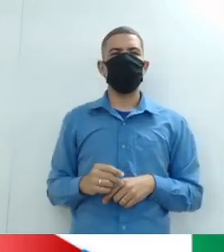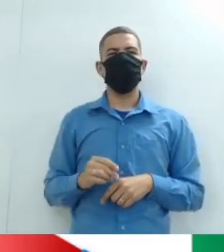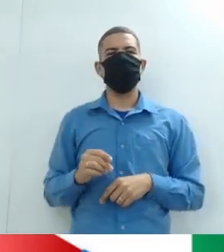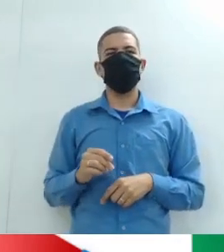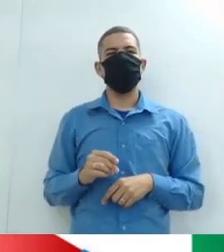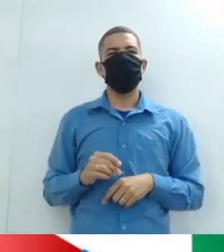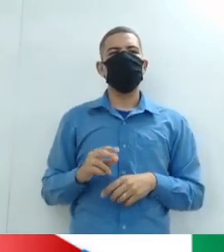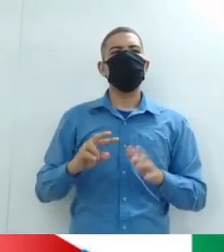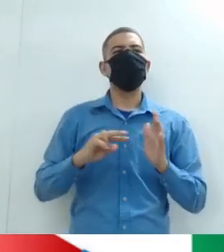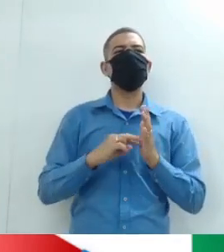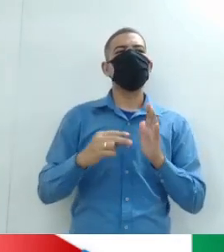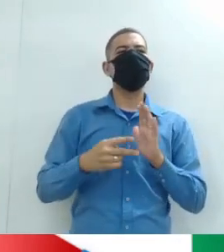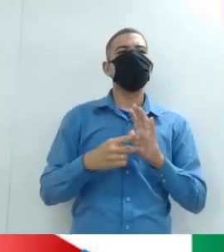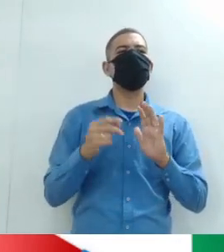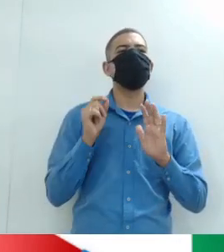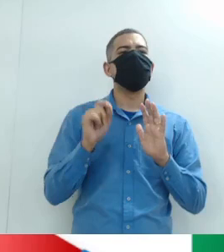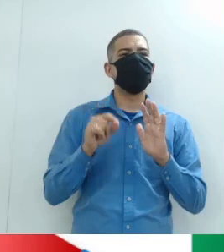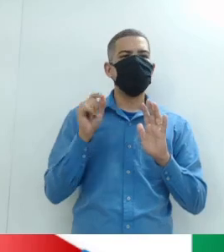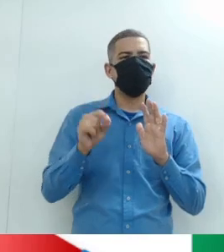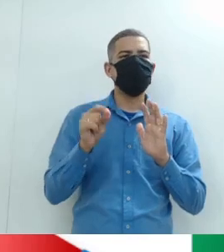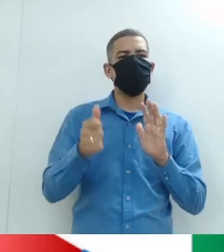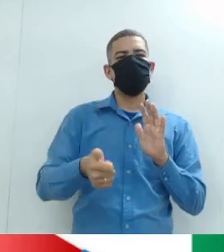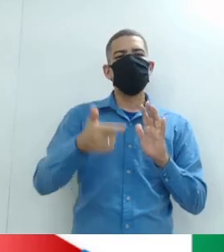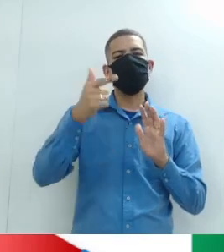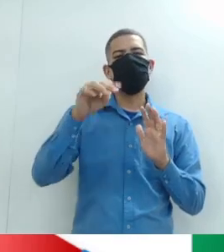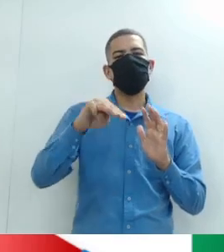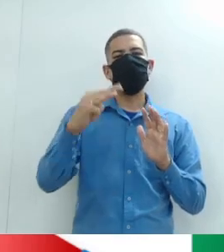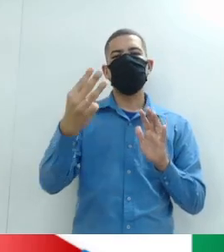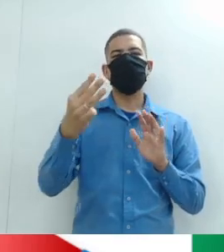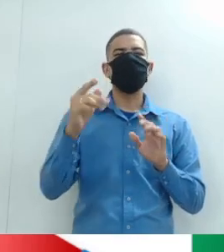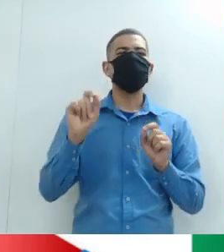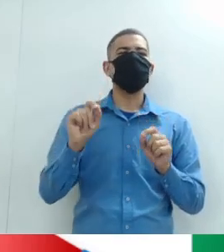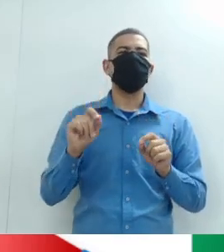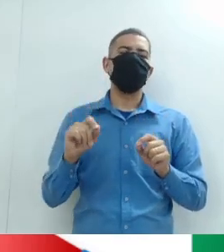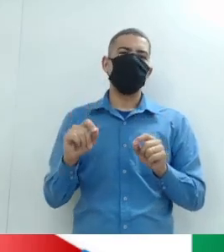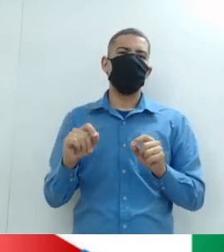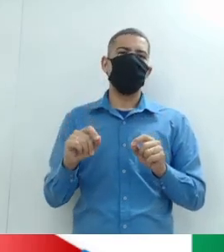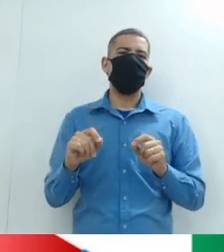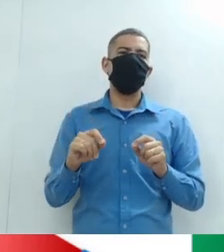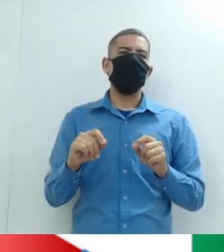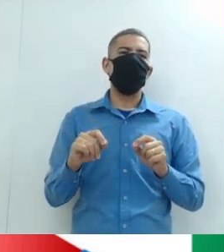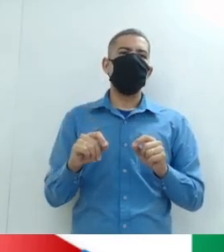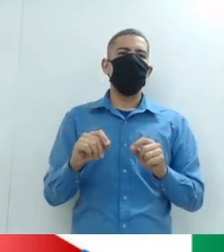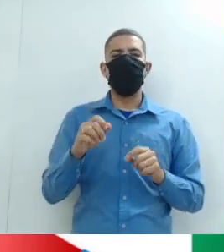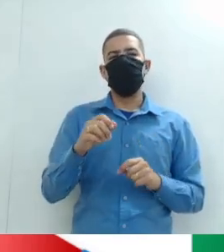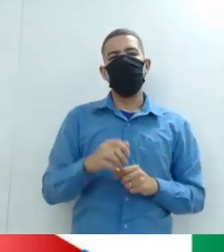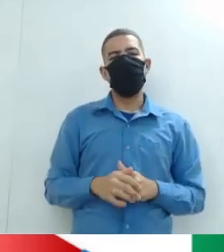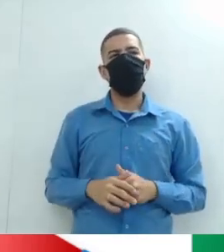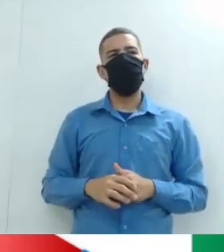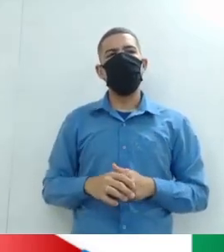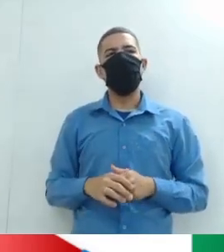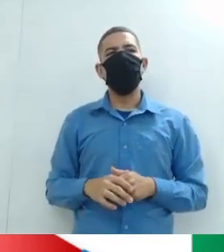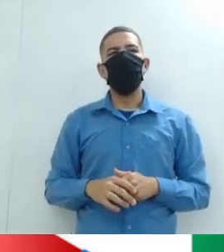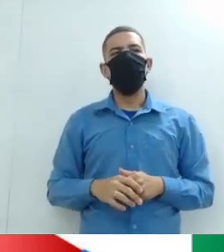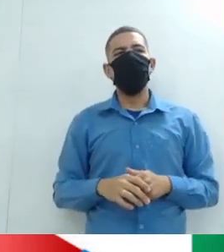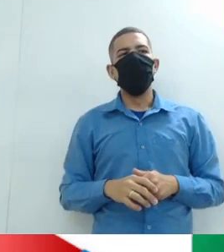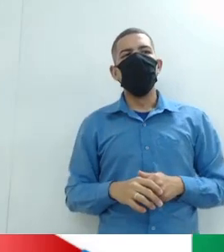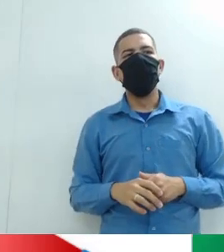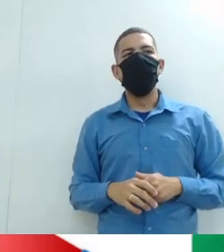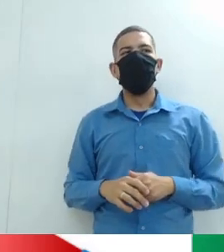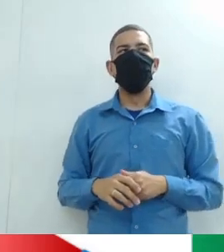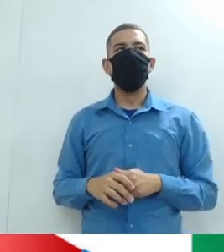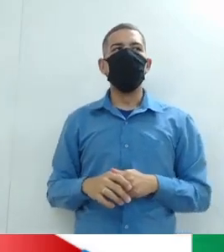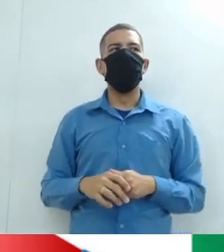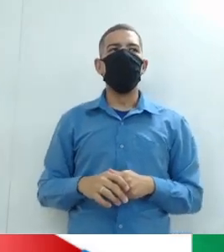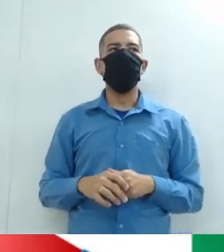o que significa, professor, 12 metros cúbicos? O que essa medida representa? Vem comigo que eu vou te mostrar. Ó, presta